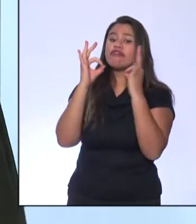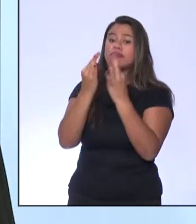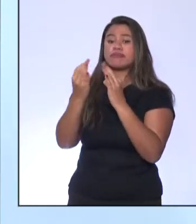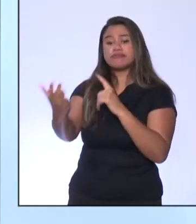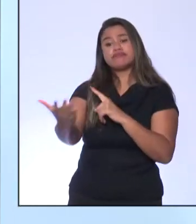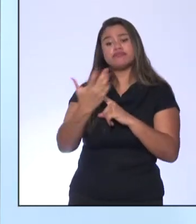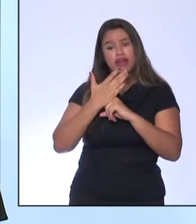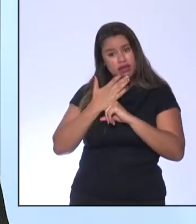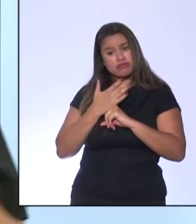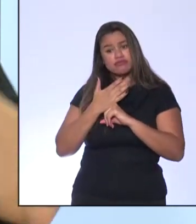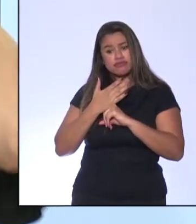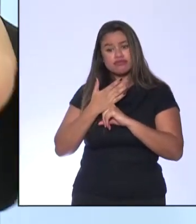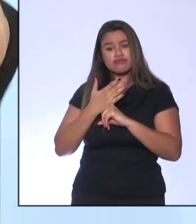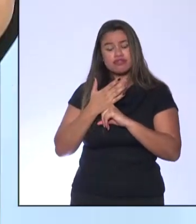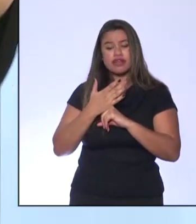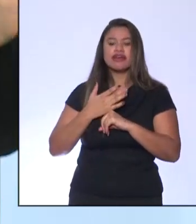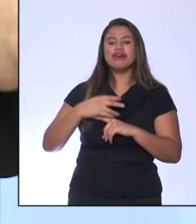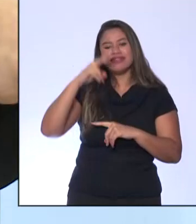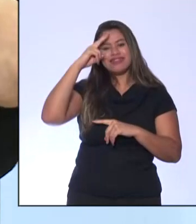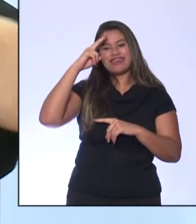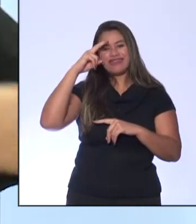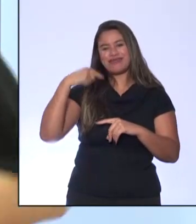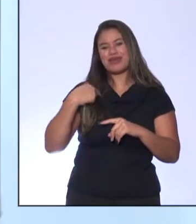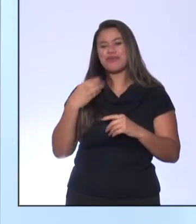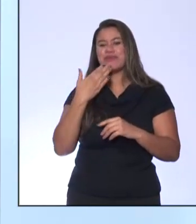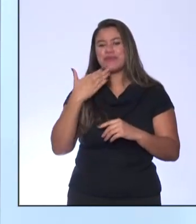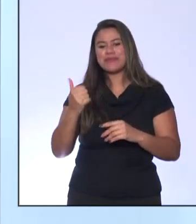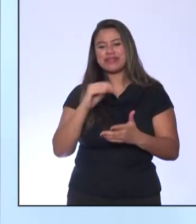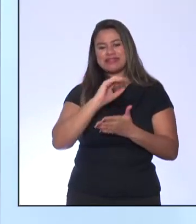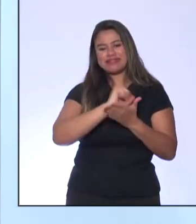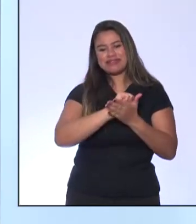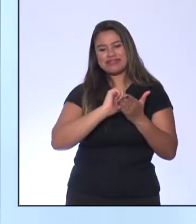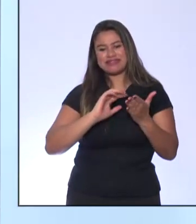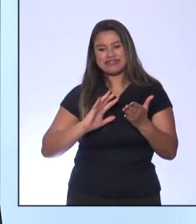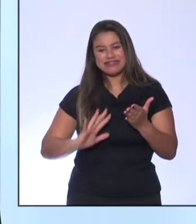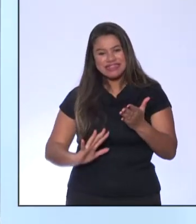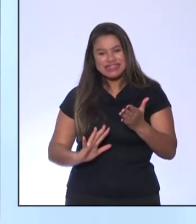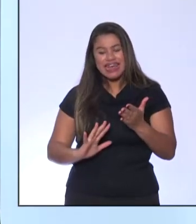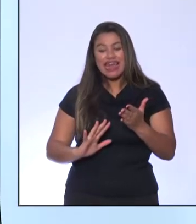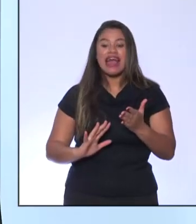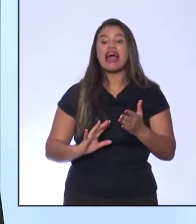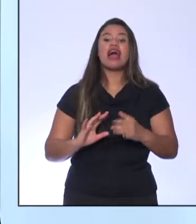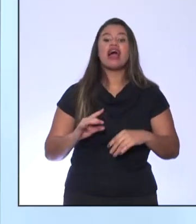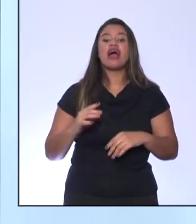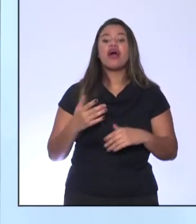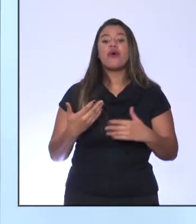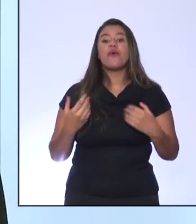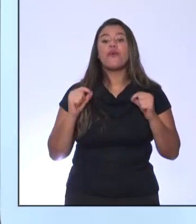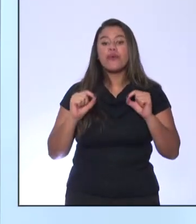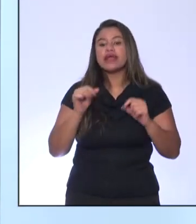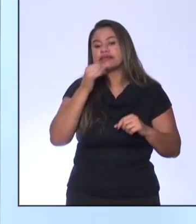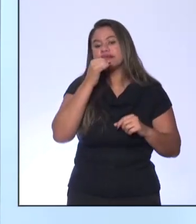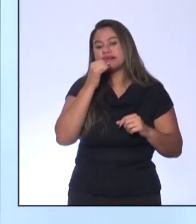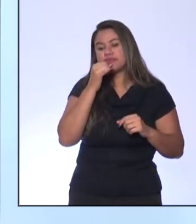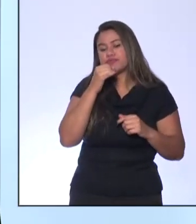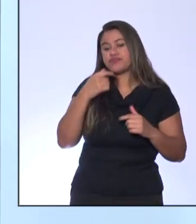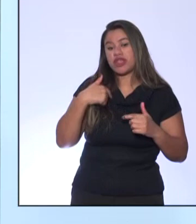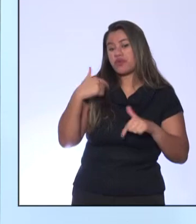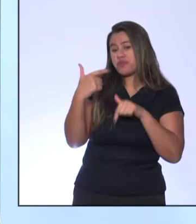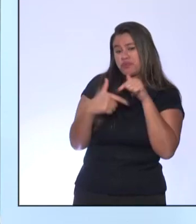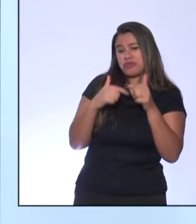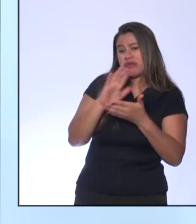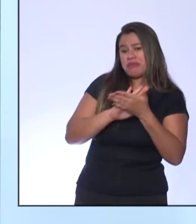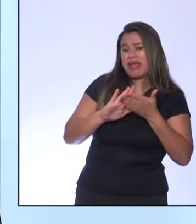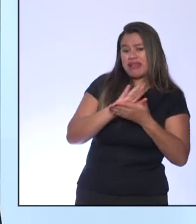eu disse, quando eu pedi para vocês fazerem a atividade, o simples fato de alguém fornecer para vocês o